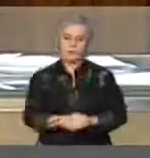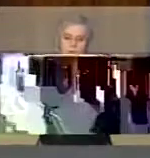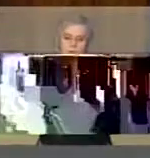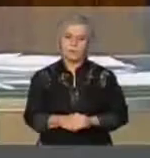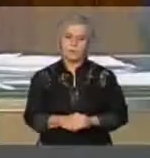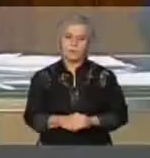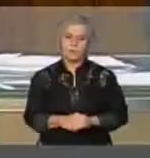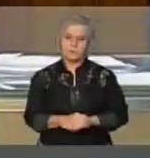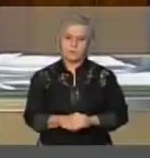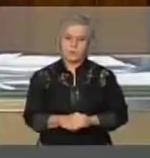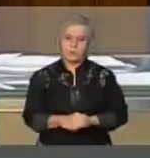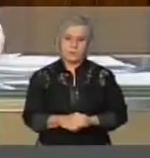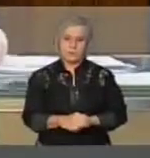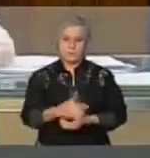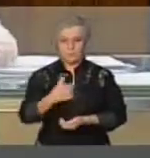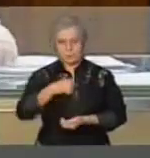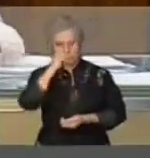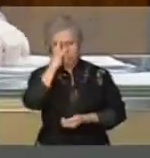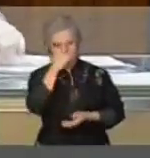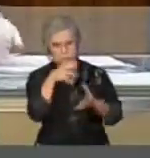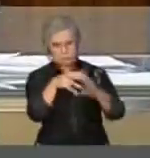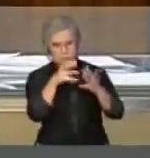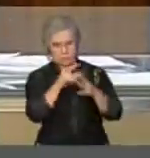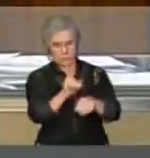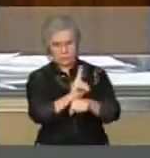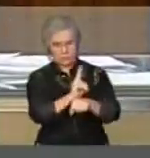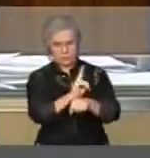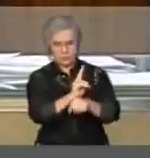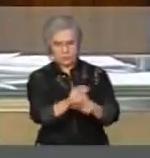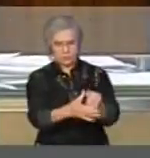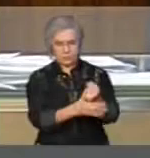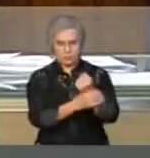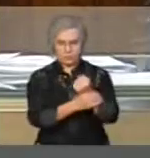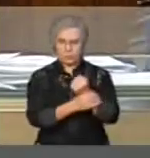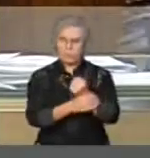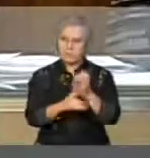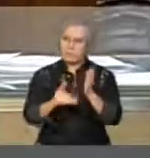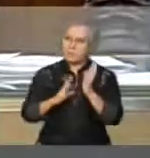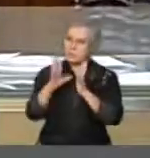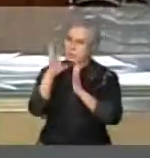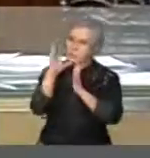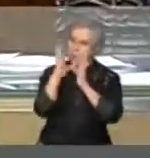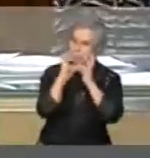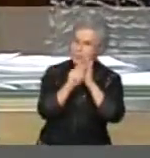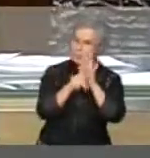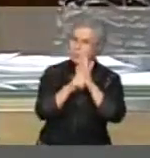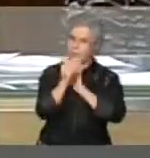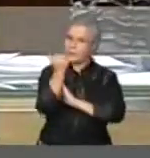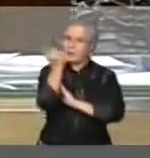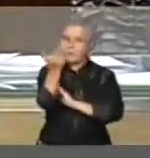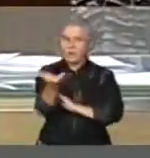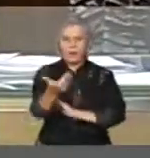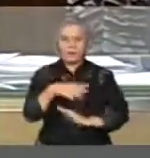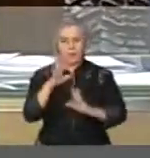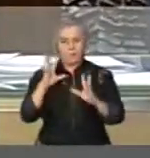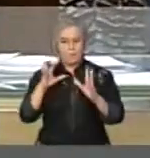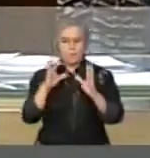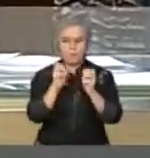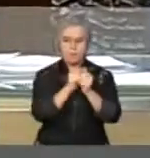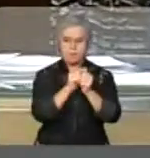vou determinar a segurança que... Senhor presidente, está tendo uma agressão. Agressão ao Movimento Brasil Livre ali fora. Agressão.